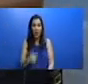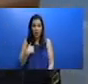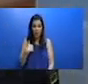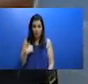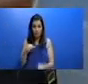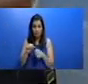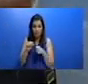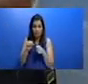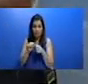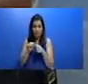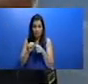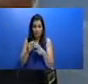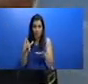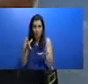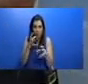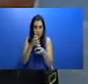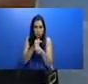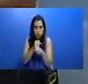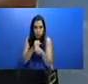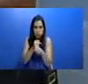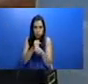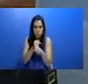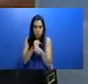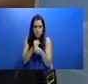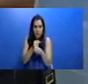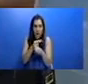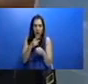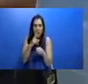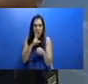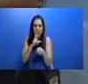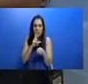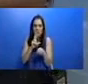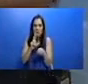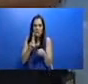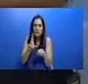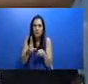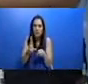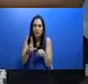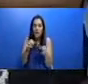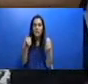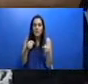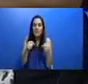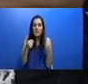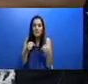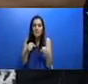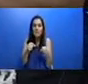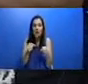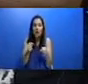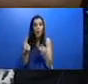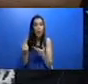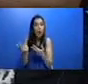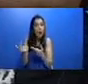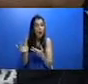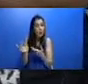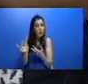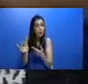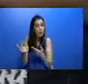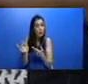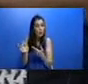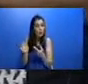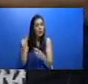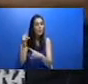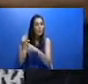escrita aditiva, o resultado, né, a minha soma, precisa ter o mesmo resultado, ou seja, o produto da